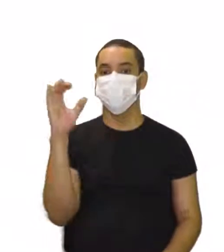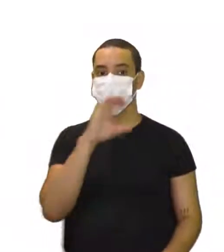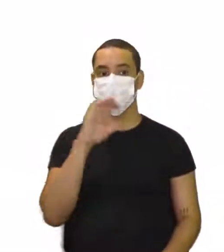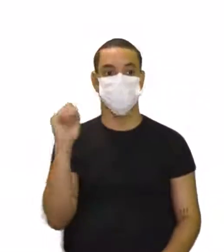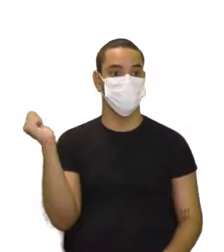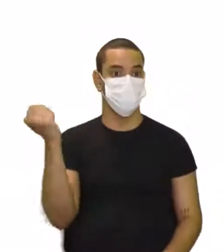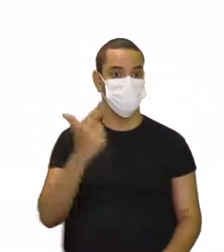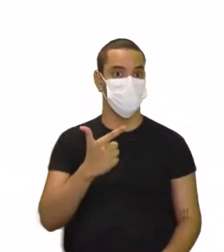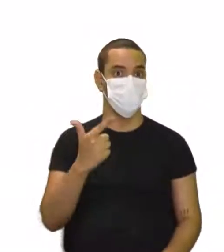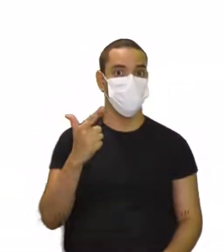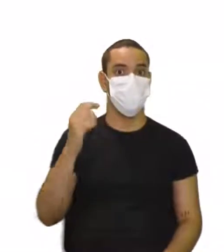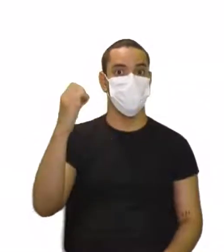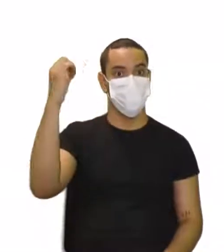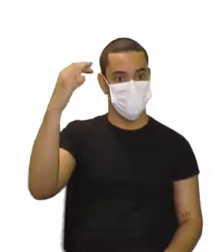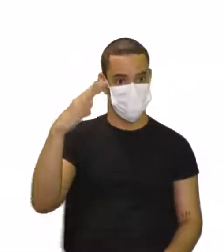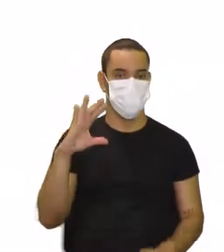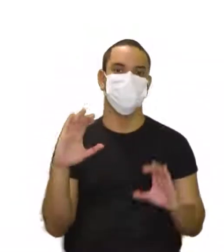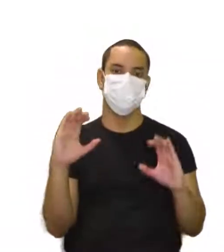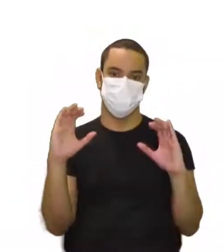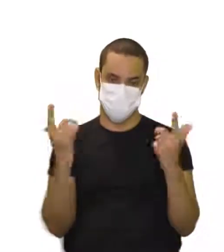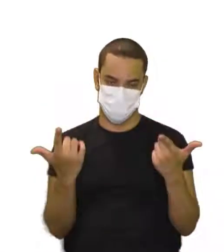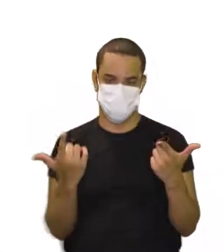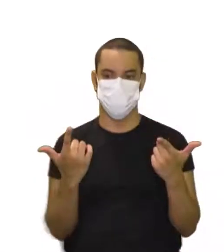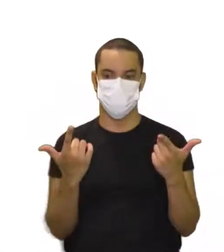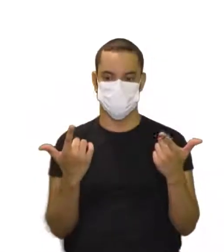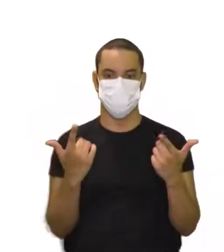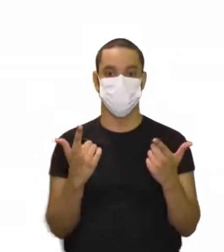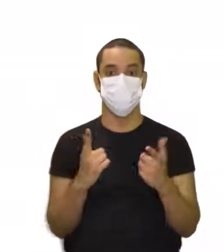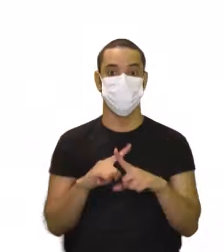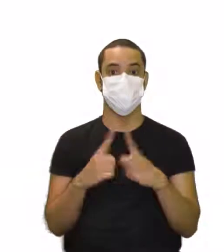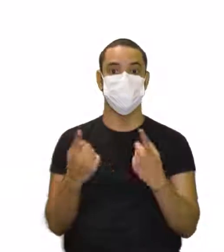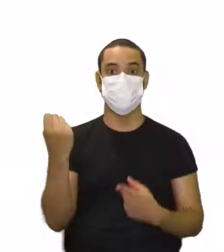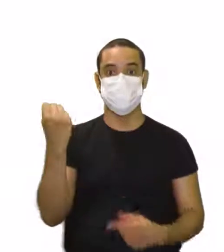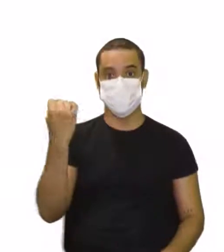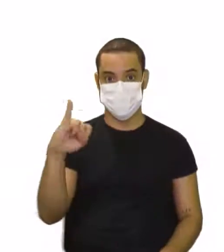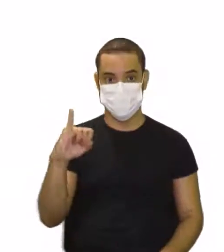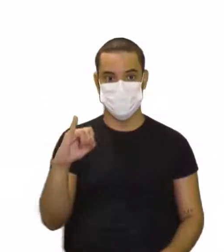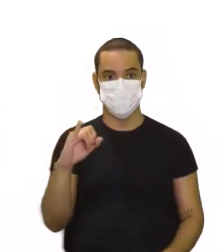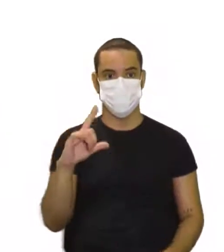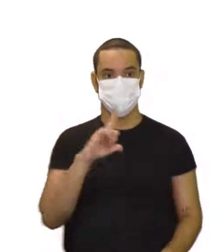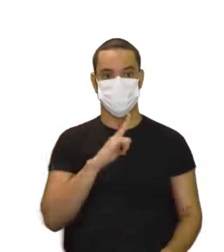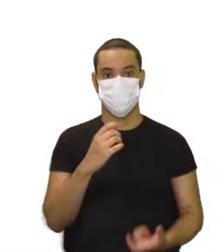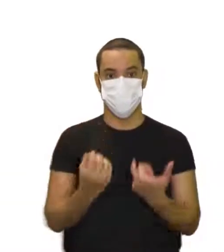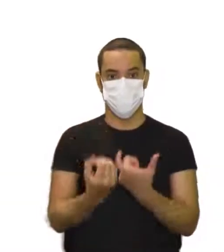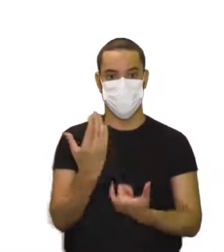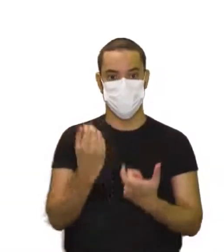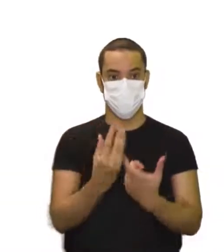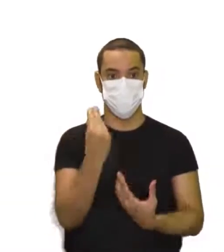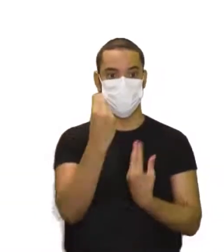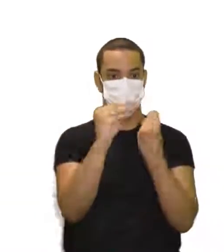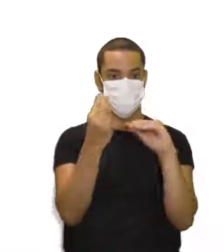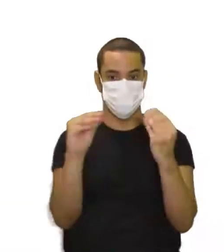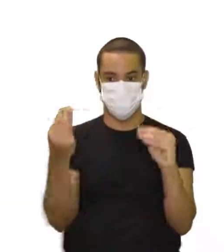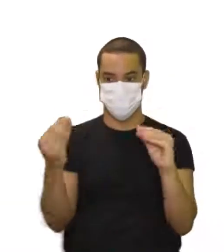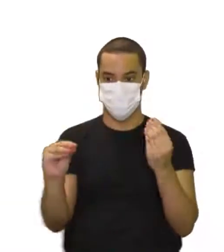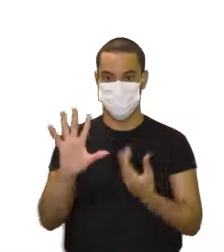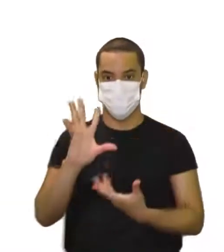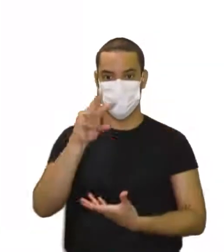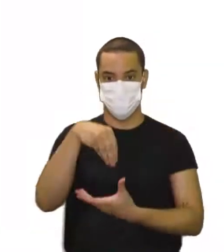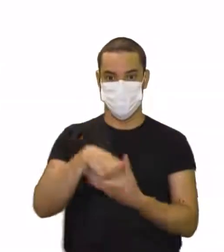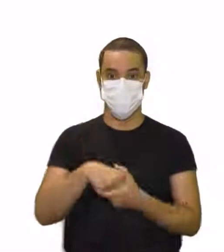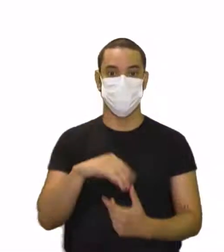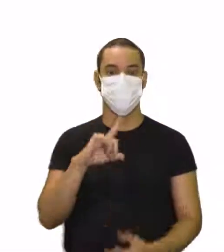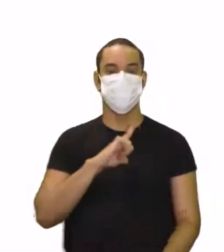luz. Lógico, velocidade do vagão mais a da luz. Substituindo essa velocidade por C na equação relativística, vamos obter